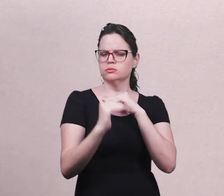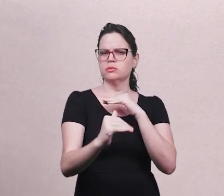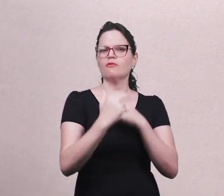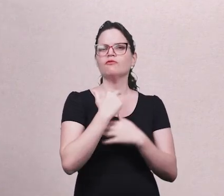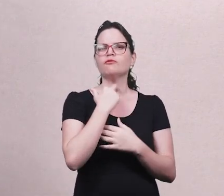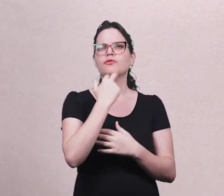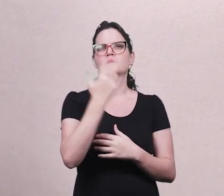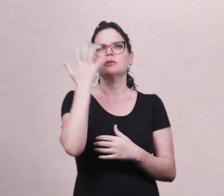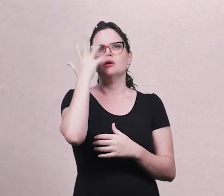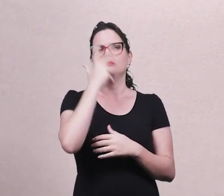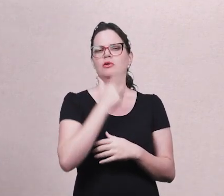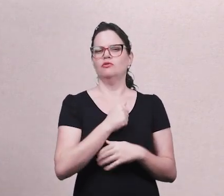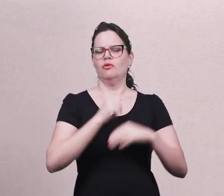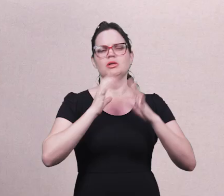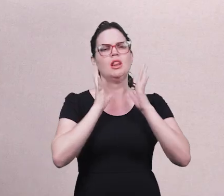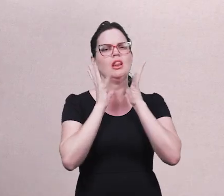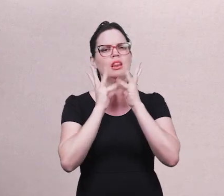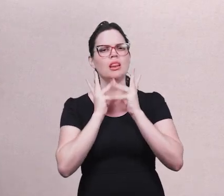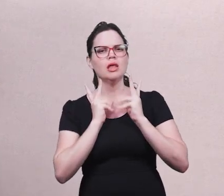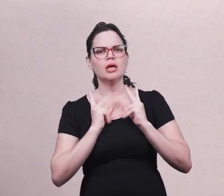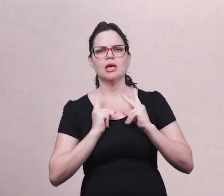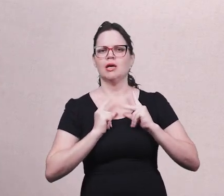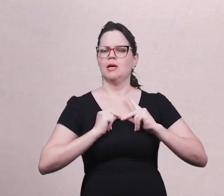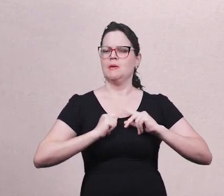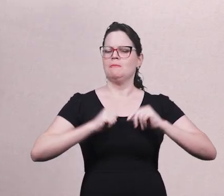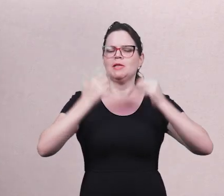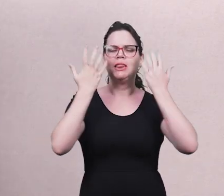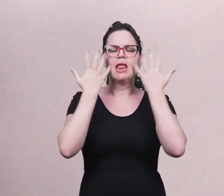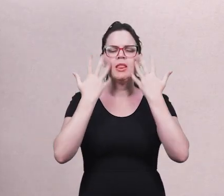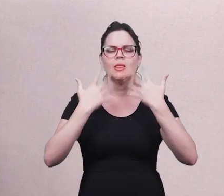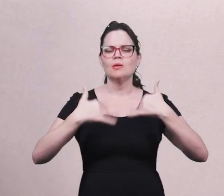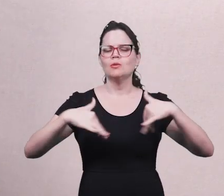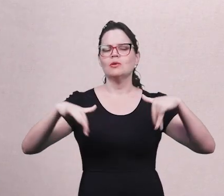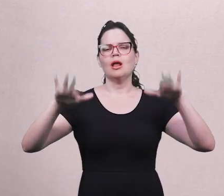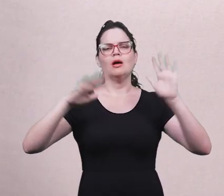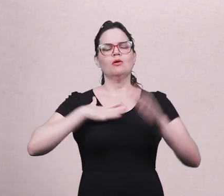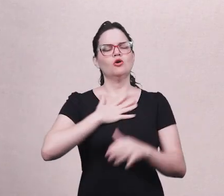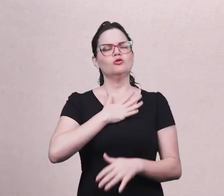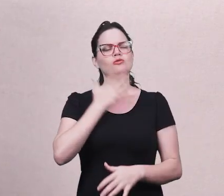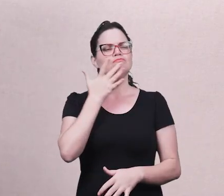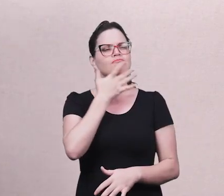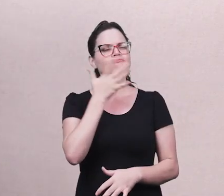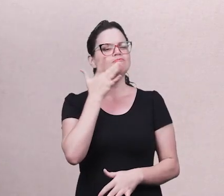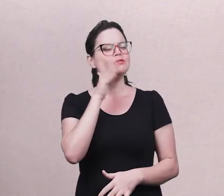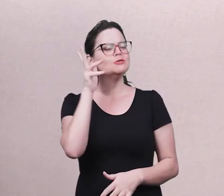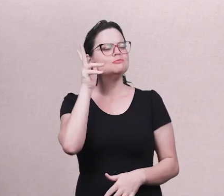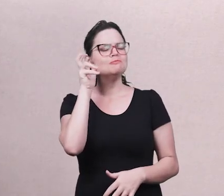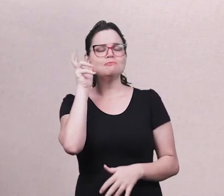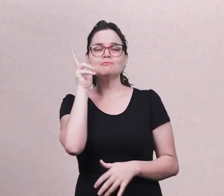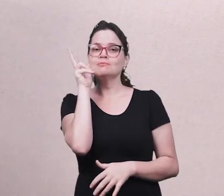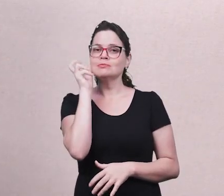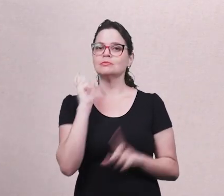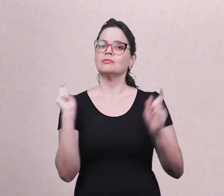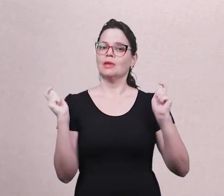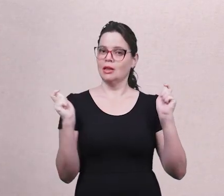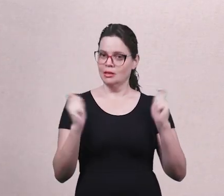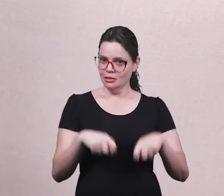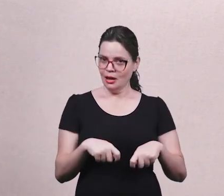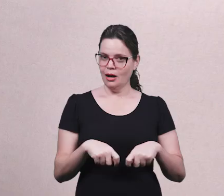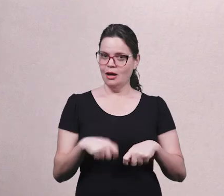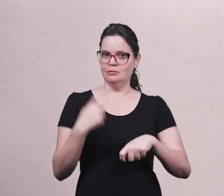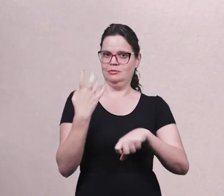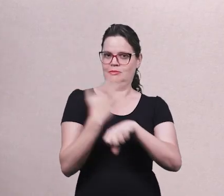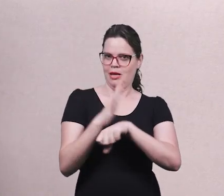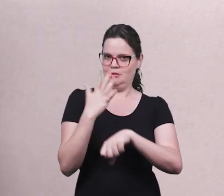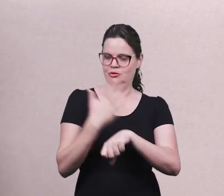estável, eu consigo produzir uma voz limpa, fluida, agradável de ser ouvida. Então, é